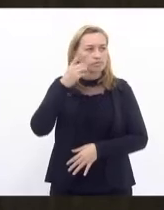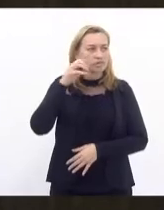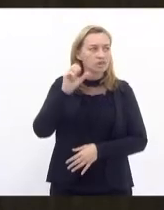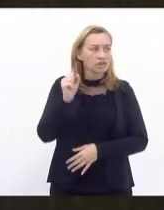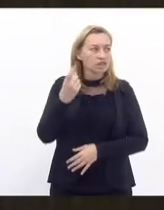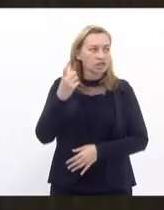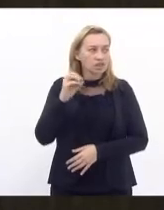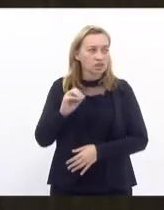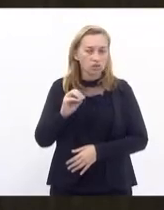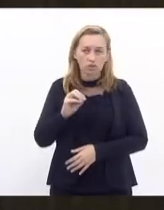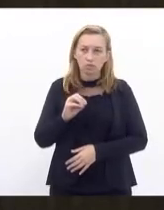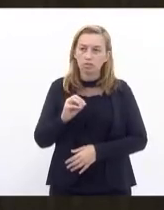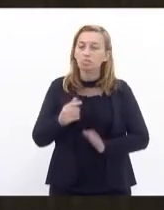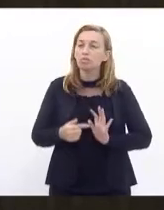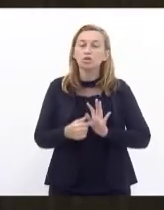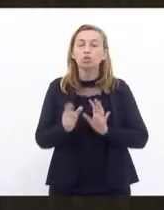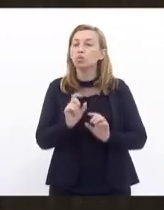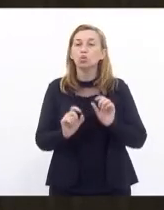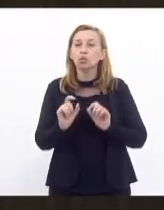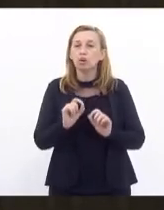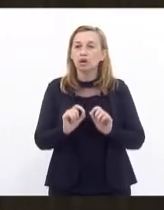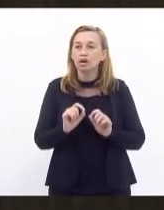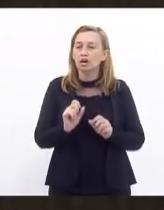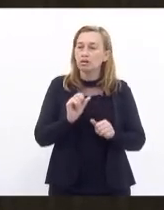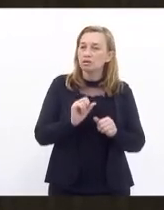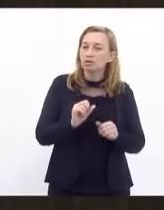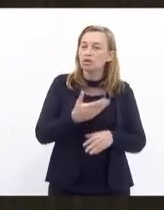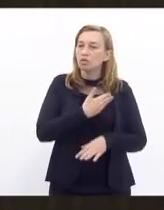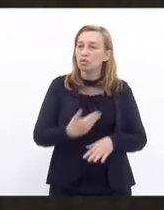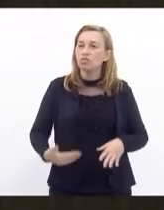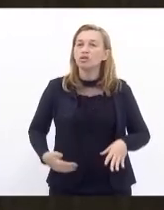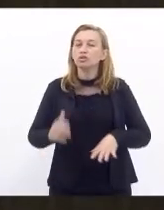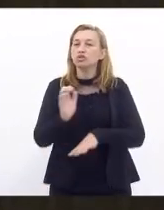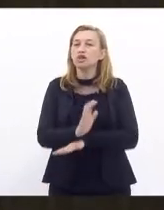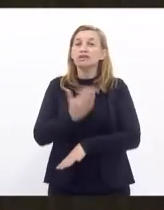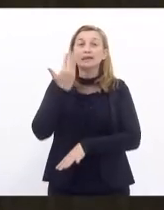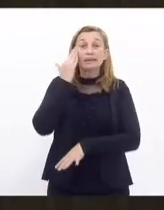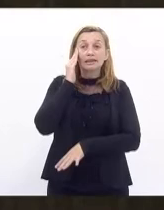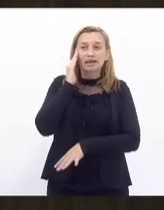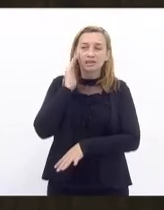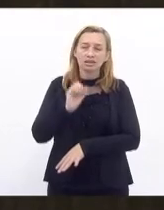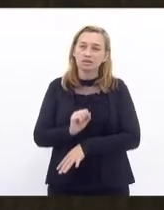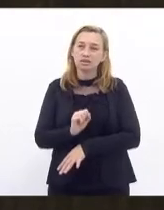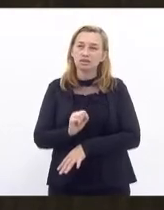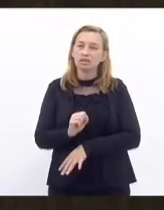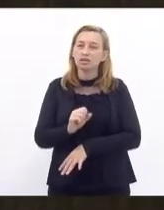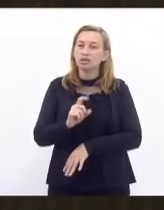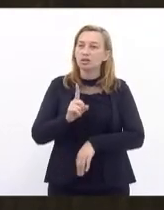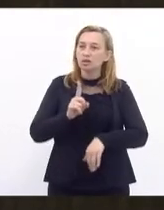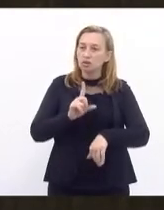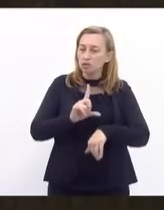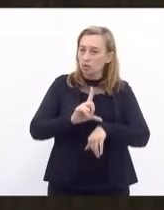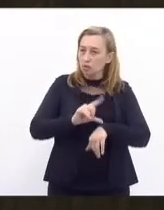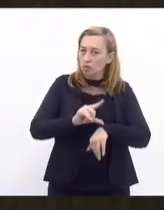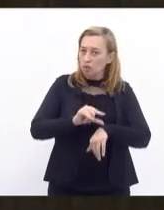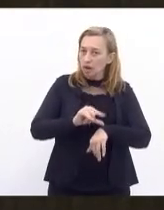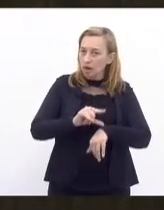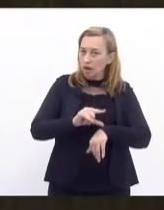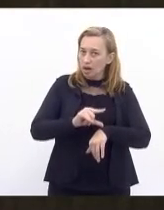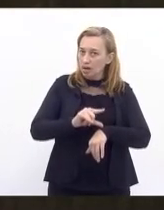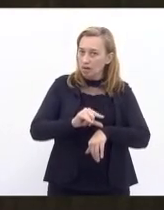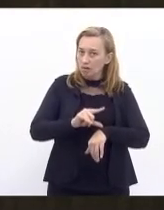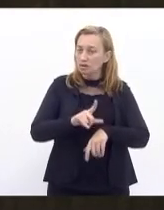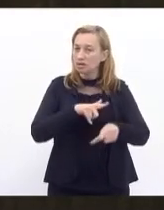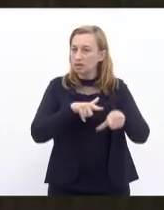Fernandes busca fazer com que o governo do Estado reconheça que a carga horária exercida por